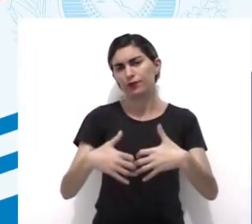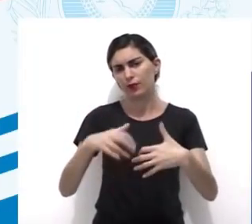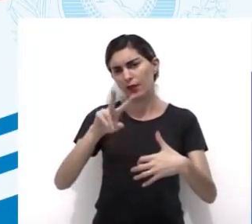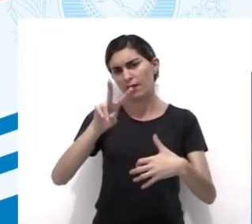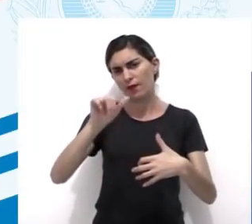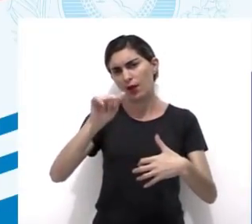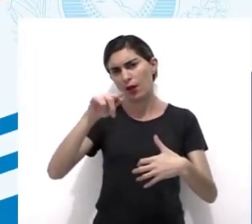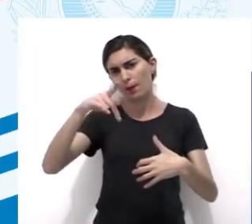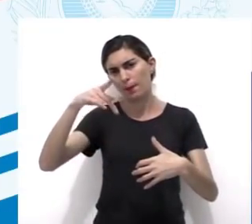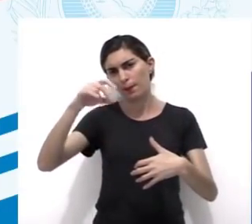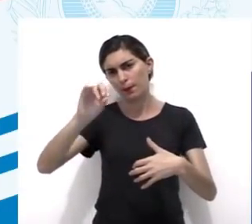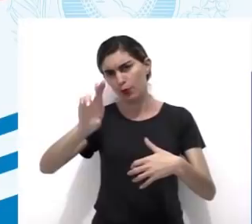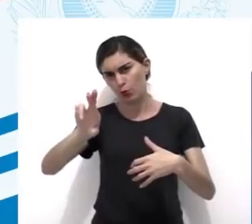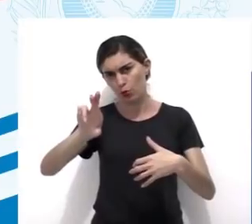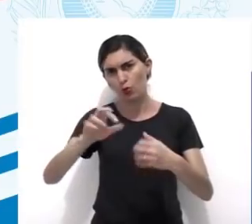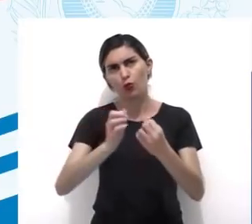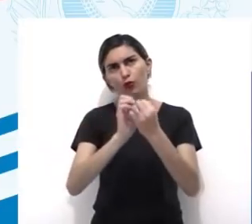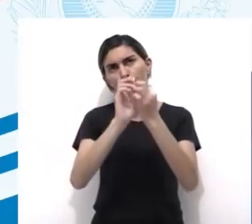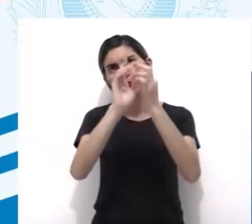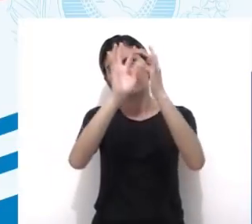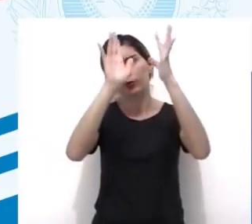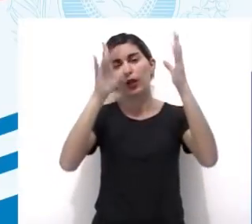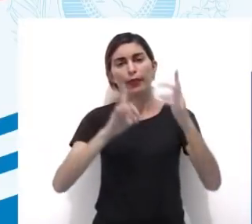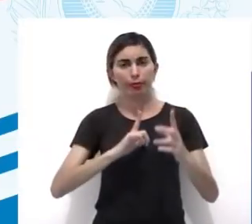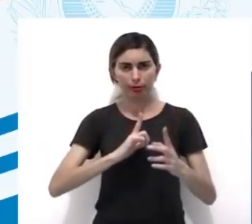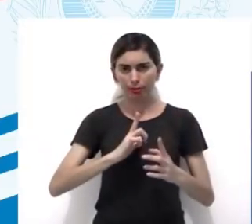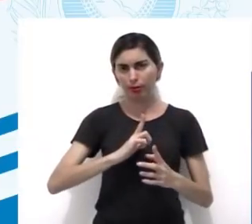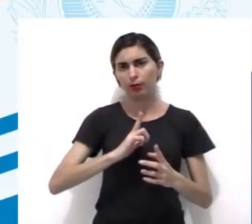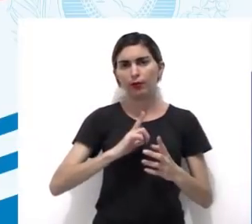a vapor, então elas tinham um certo